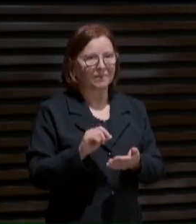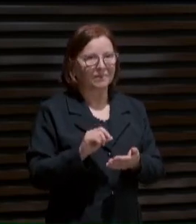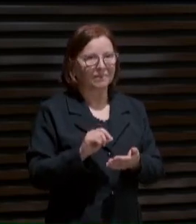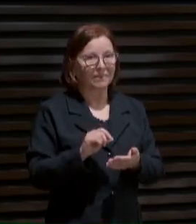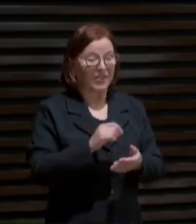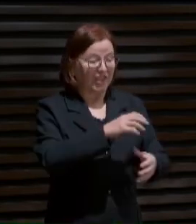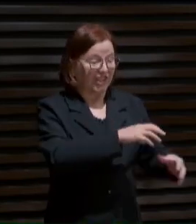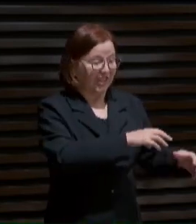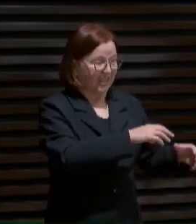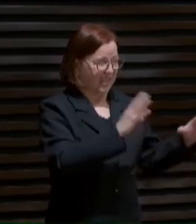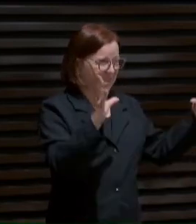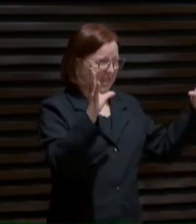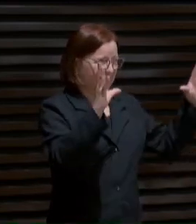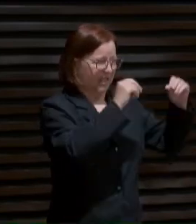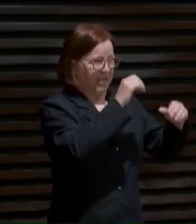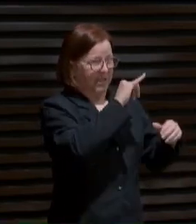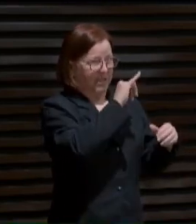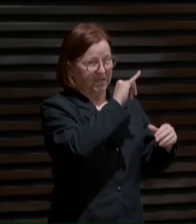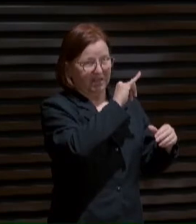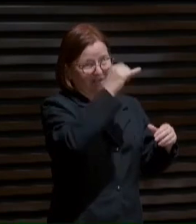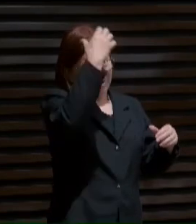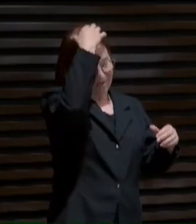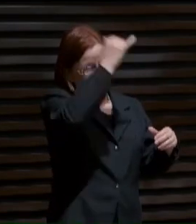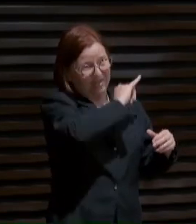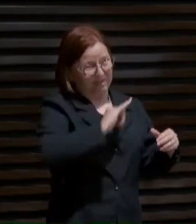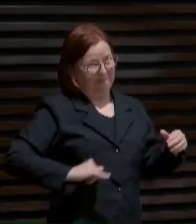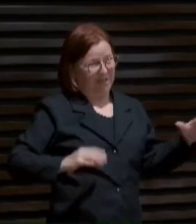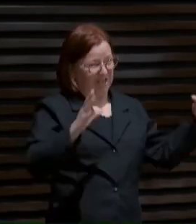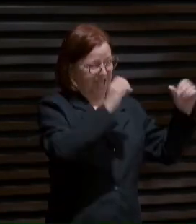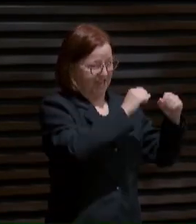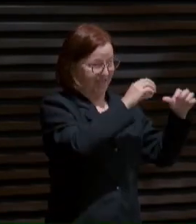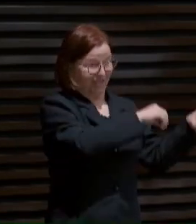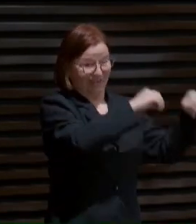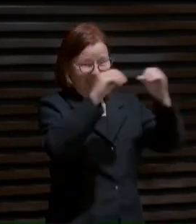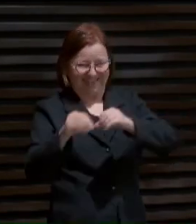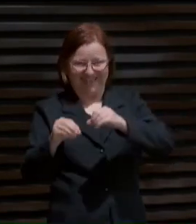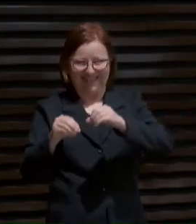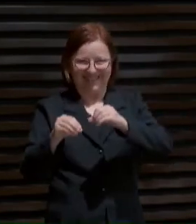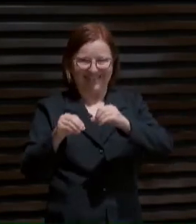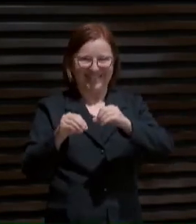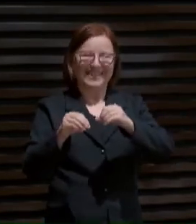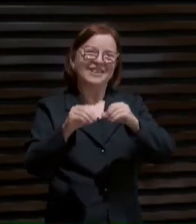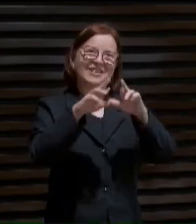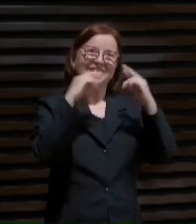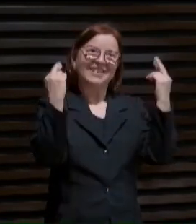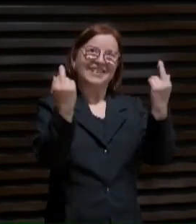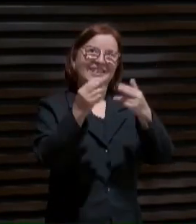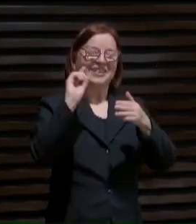reino de Deus podemos agora servi-lo de modo agradável por meio de Cristo